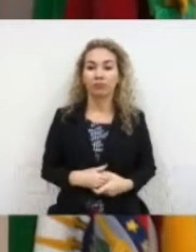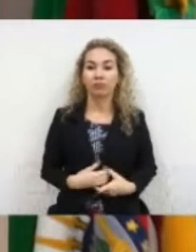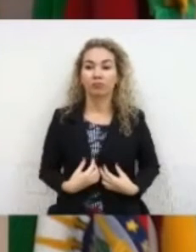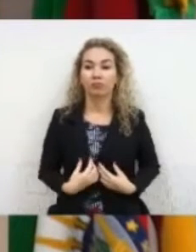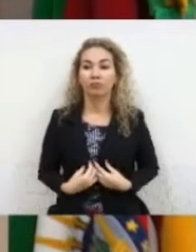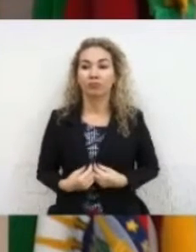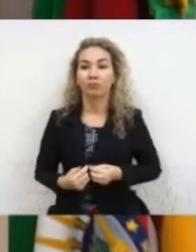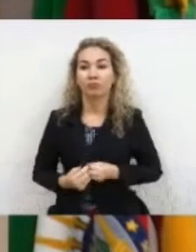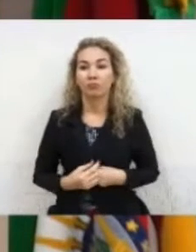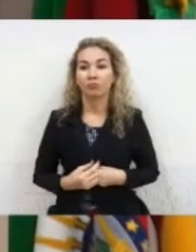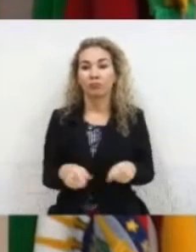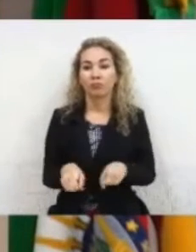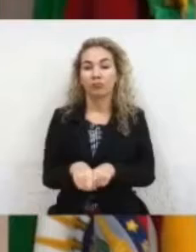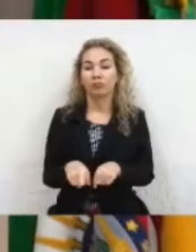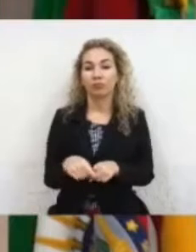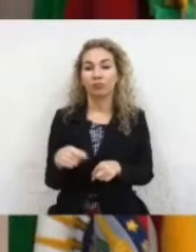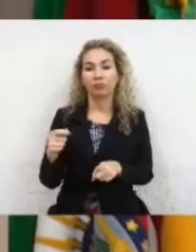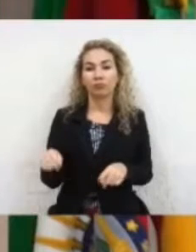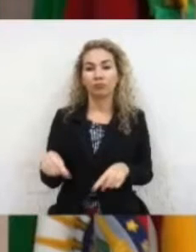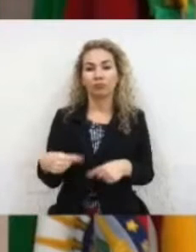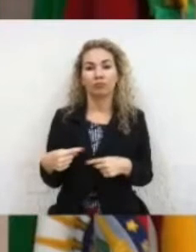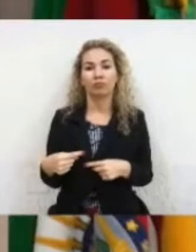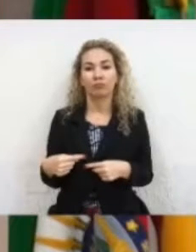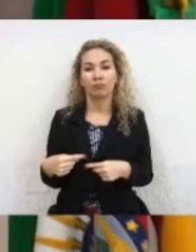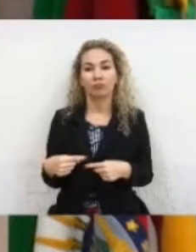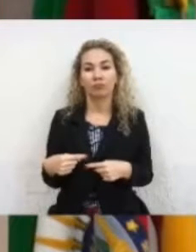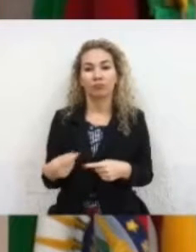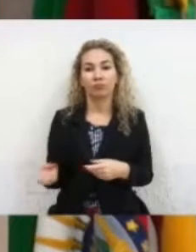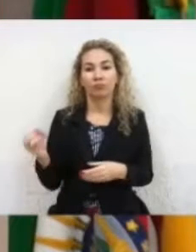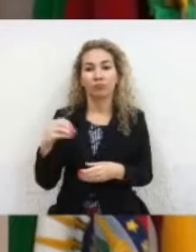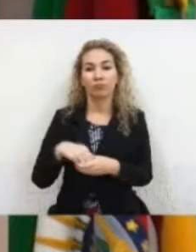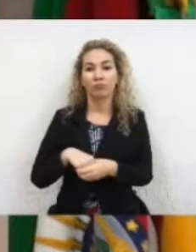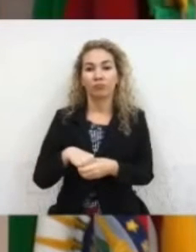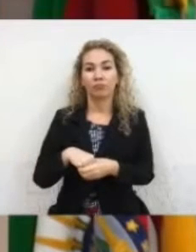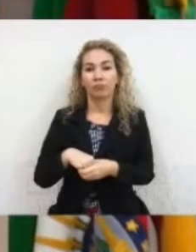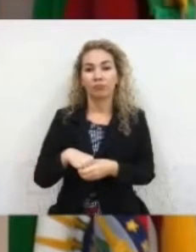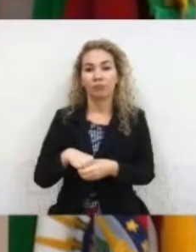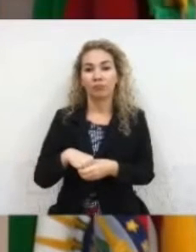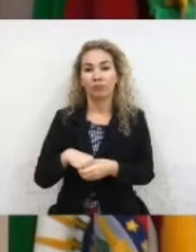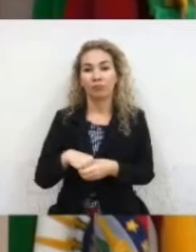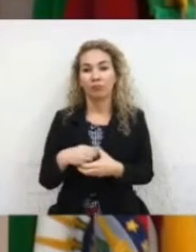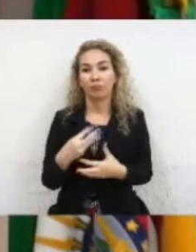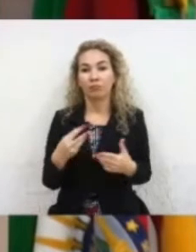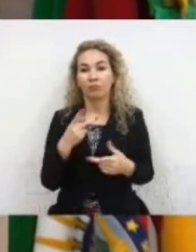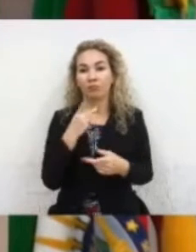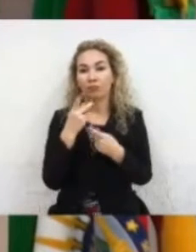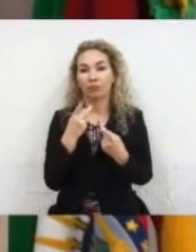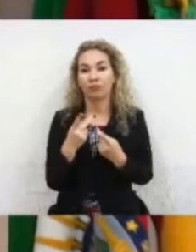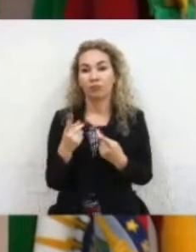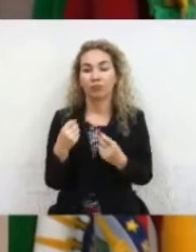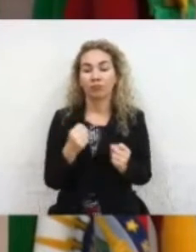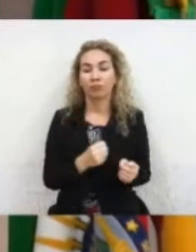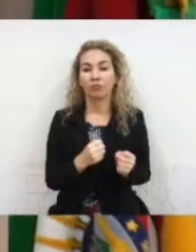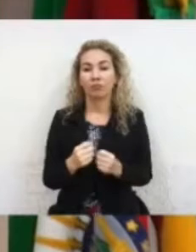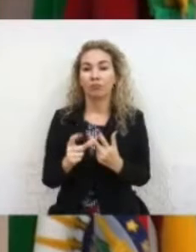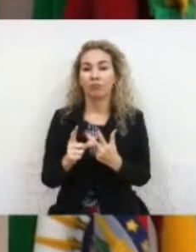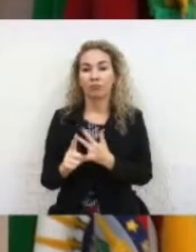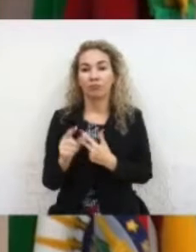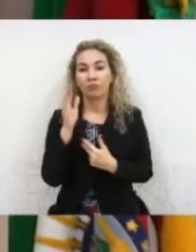Mas também nós temos que fazer uma autocrítica dentro dessas colocações que assolam os